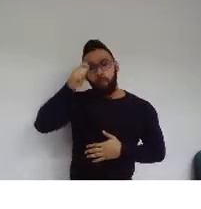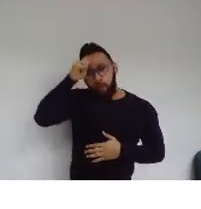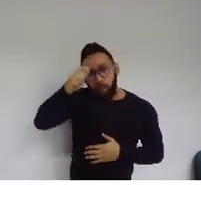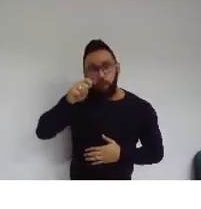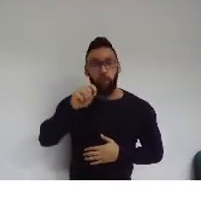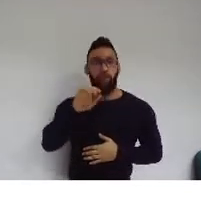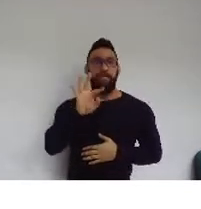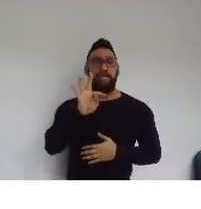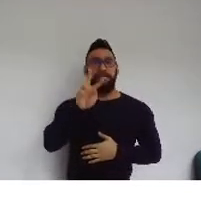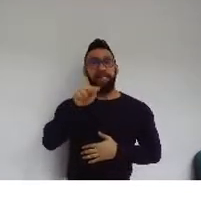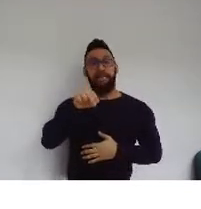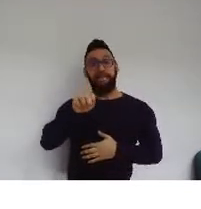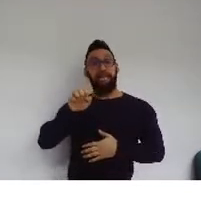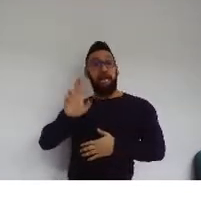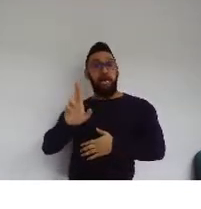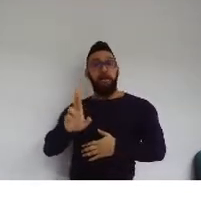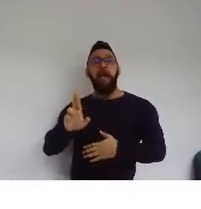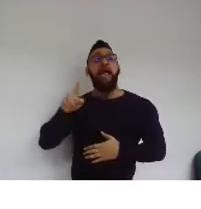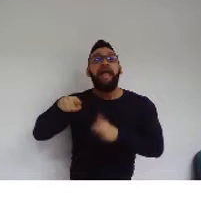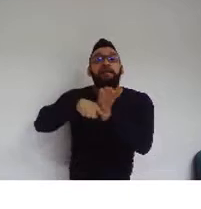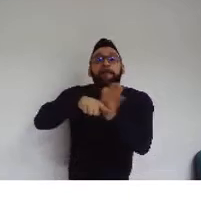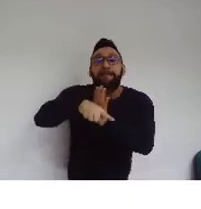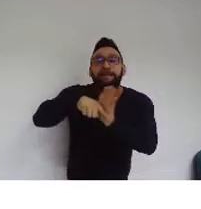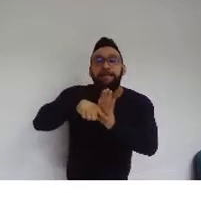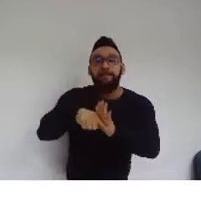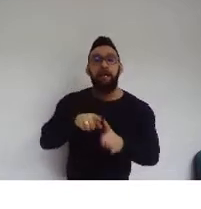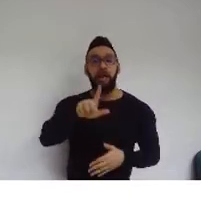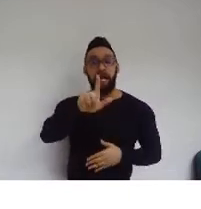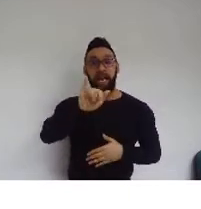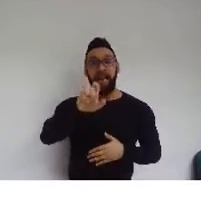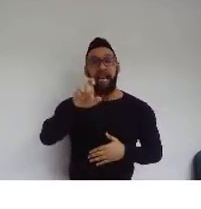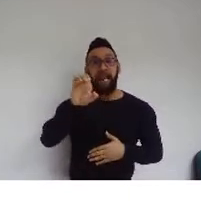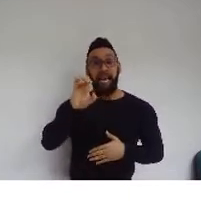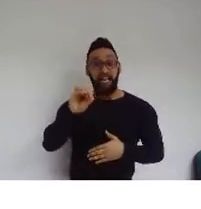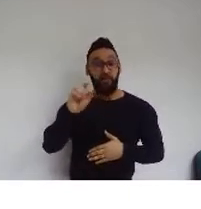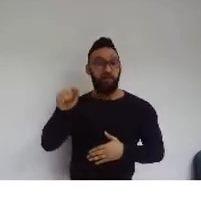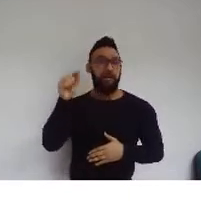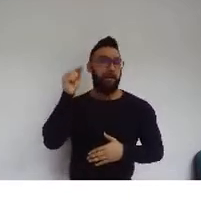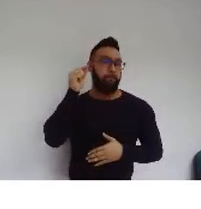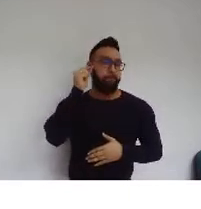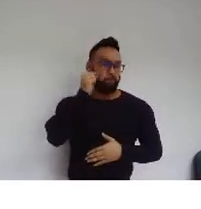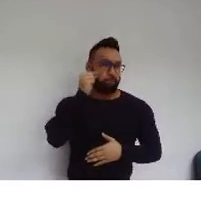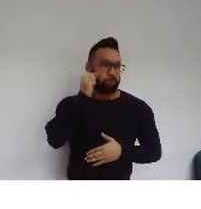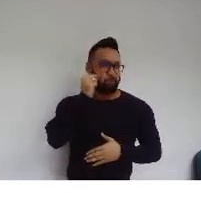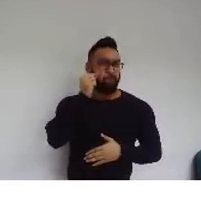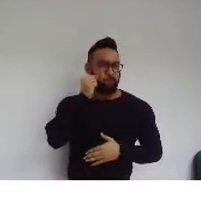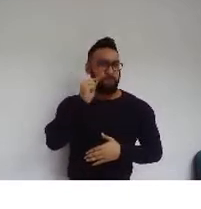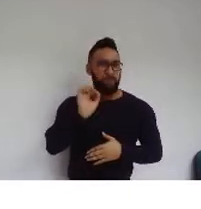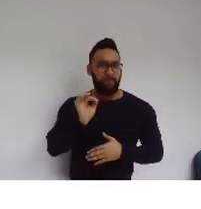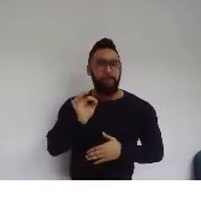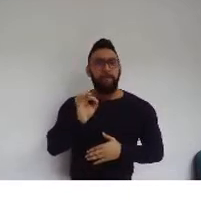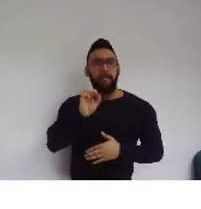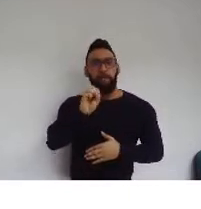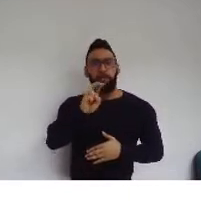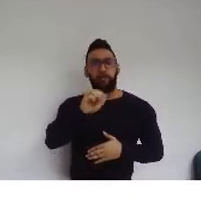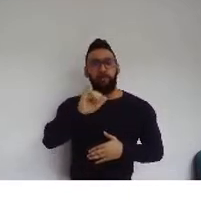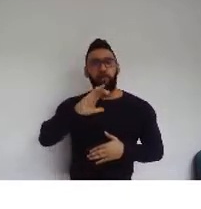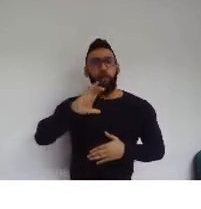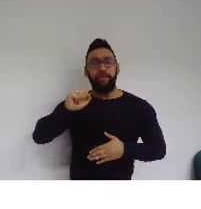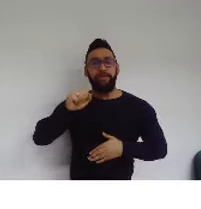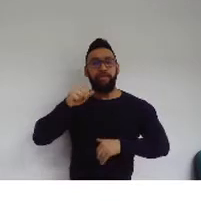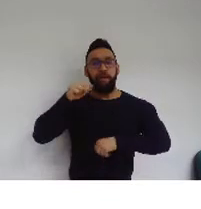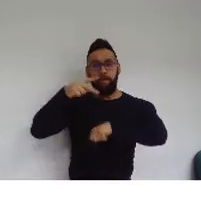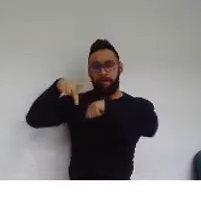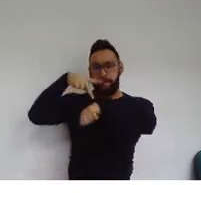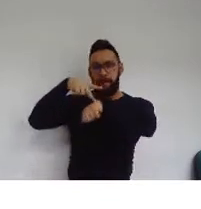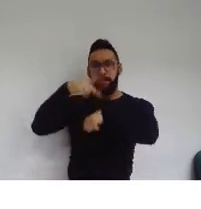ele mostra como é que o lixo, na Suíça, é como as pessoas vão catar lixo procurando